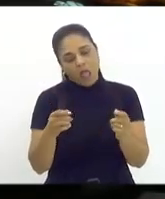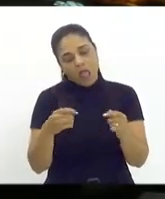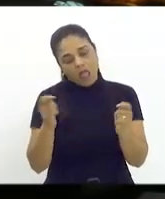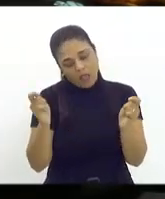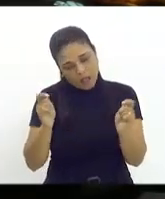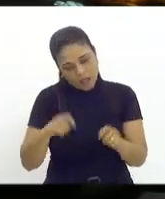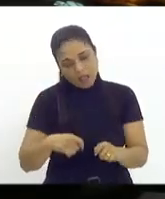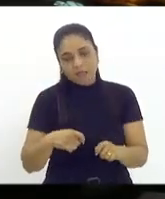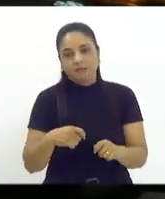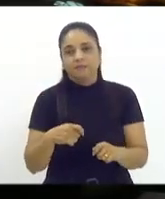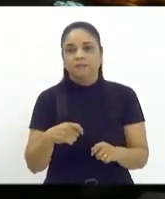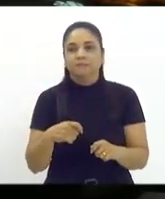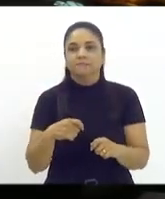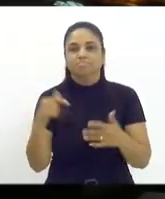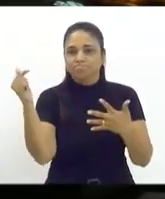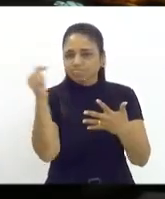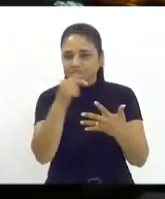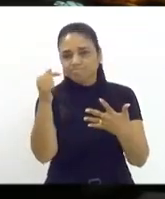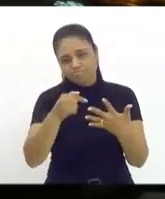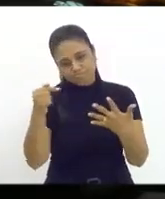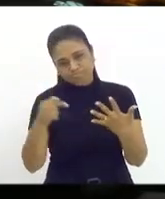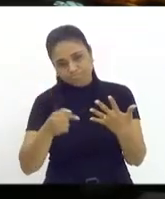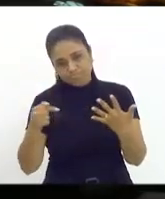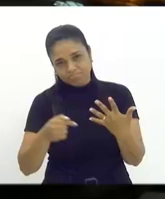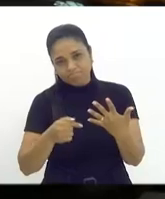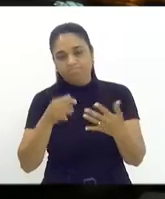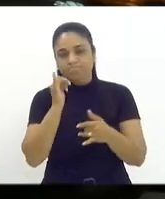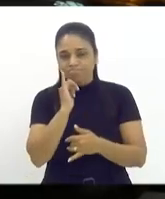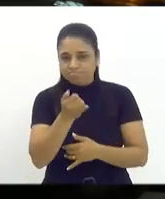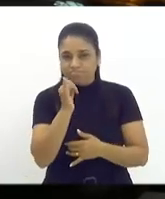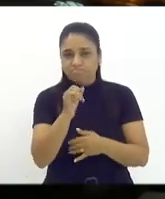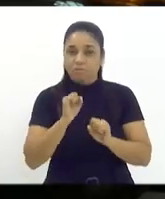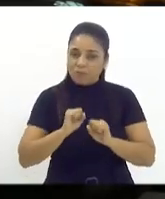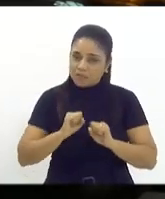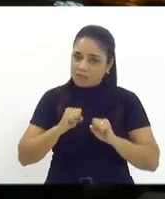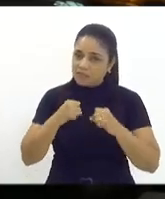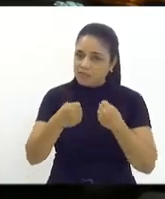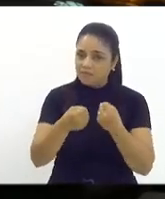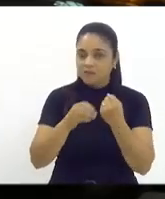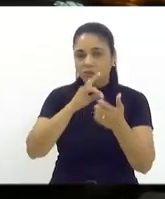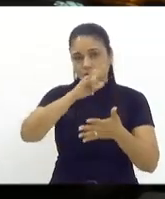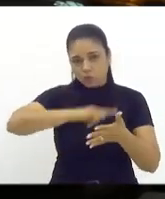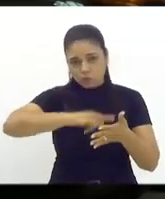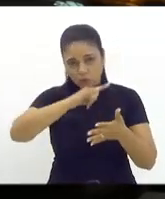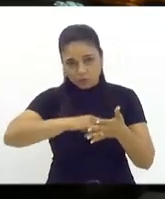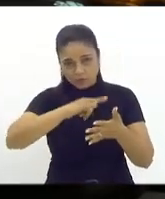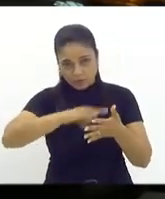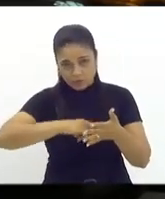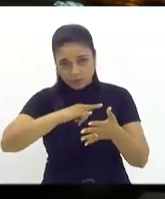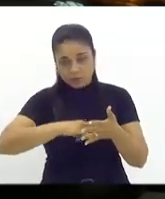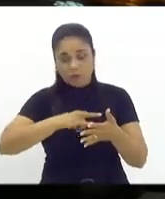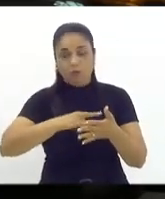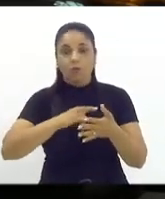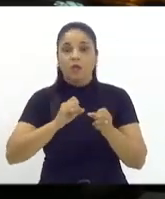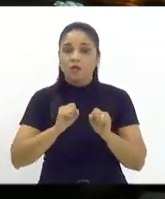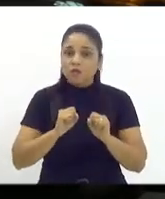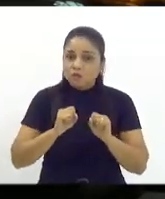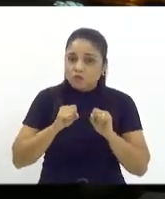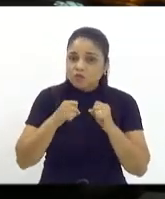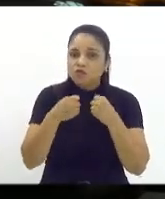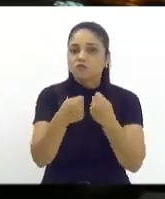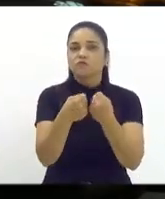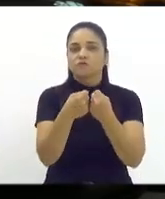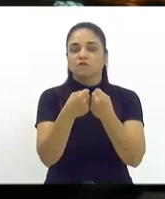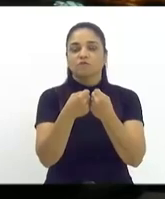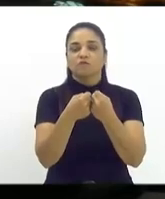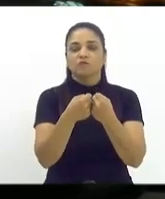essas pontuações não somente em defesa da documentação apresentada e do esforço empreendido pela defensoria